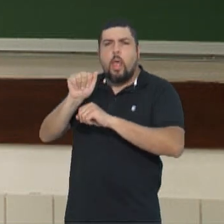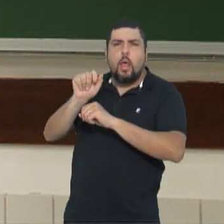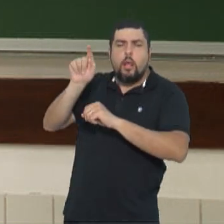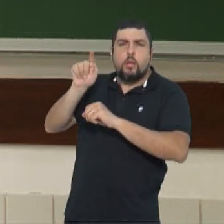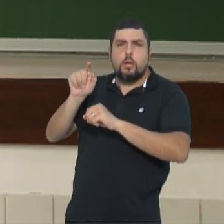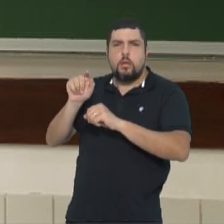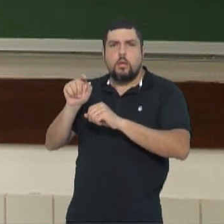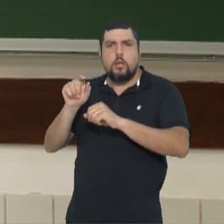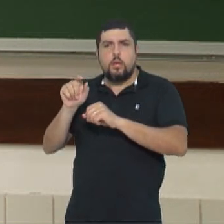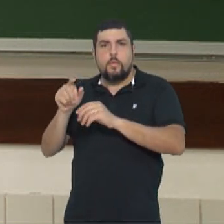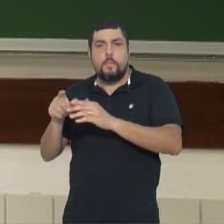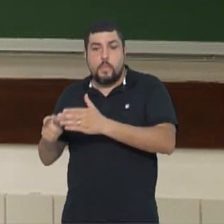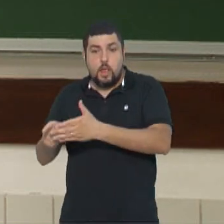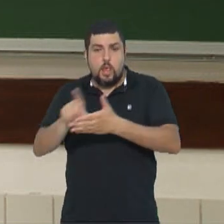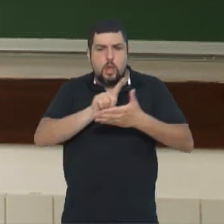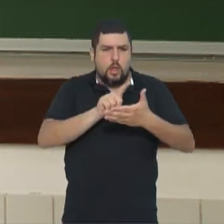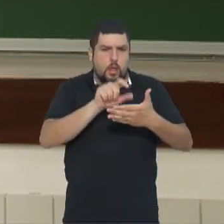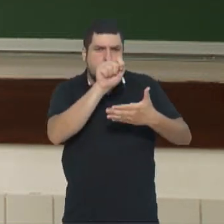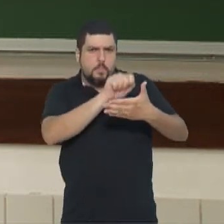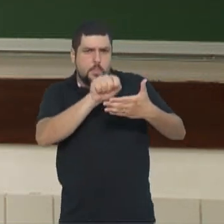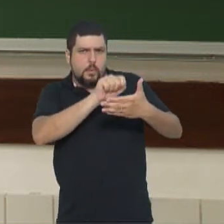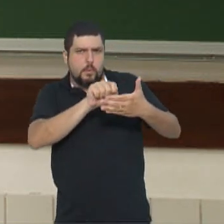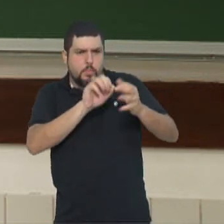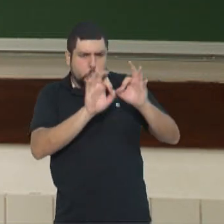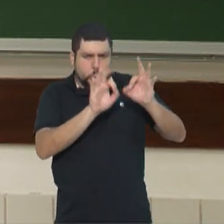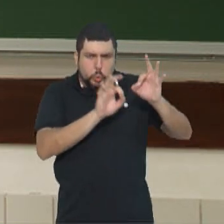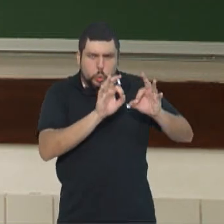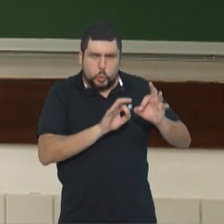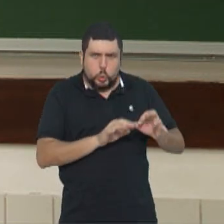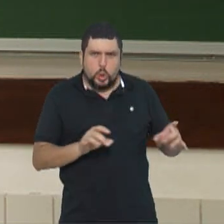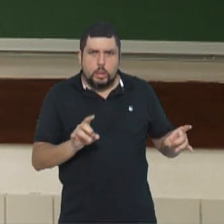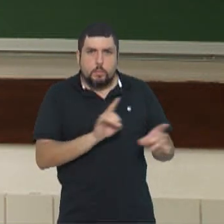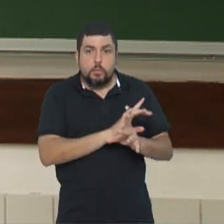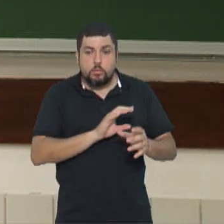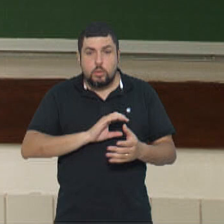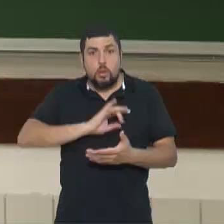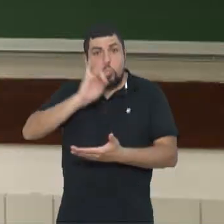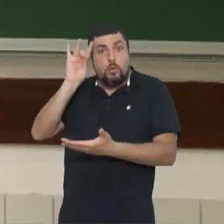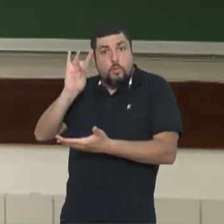arruma. Aí passa para o definitivo e vai entregar para o seu professor ou vai